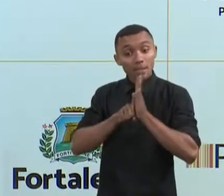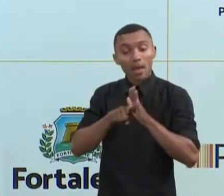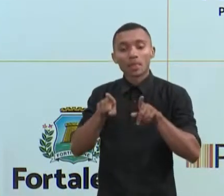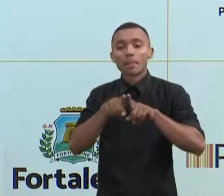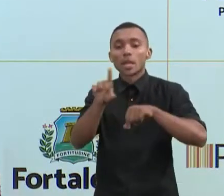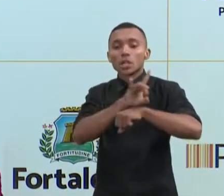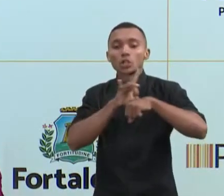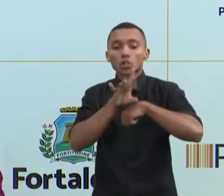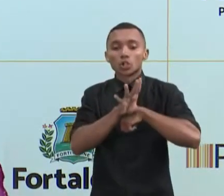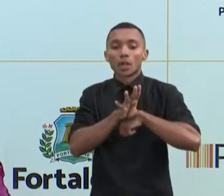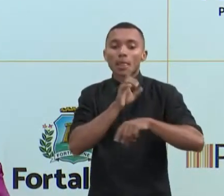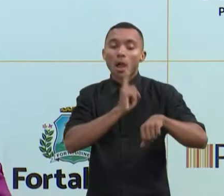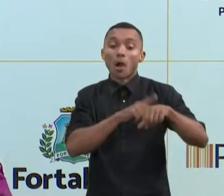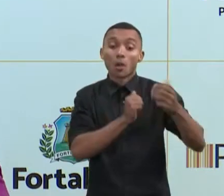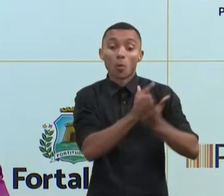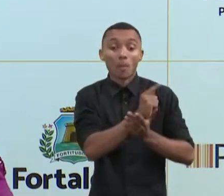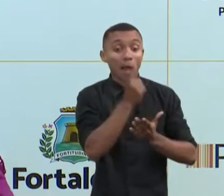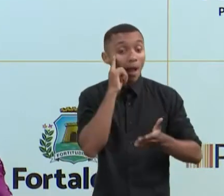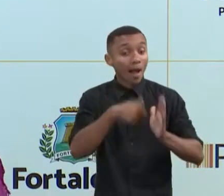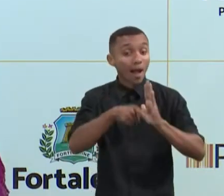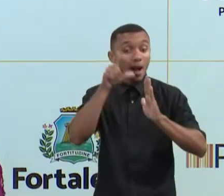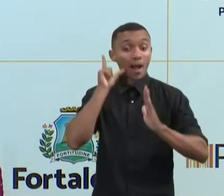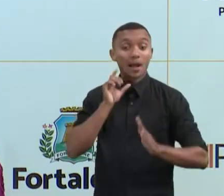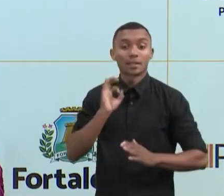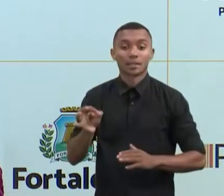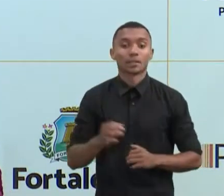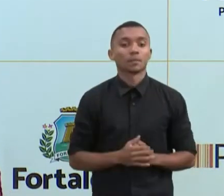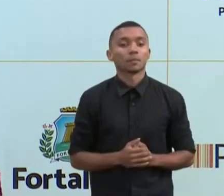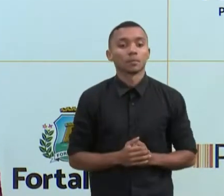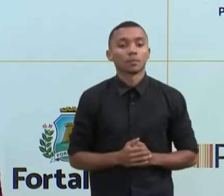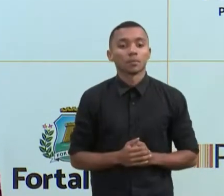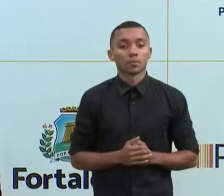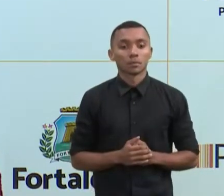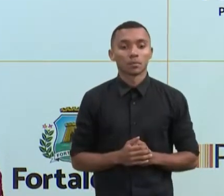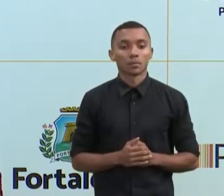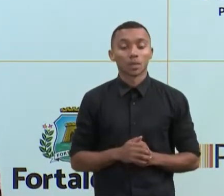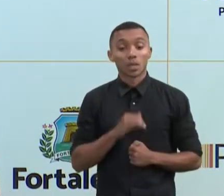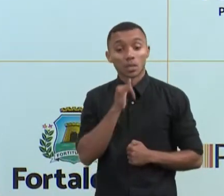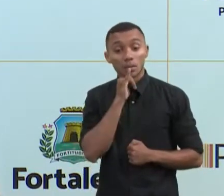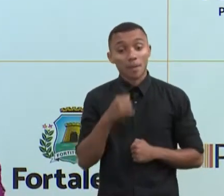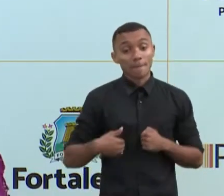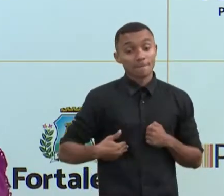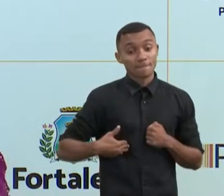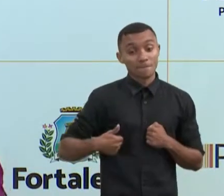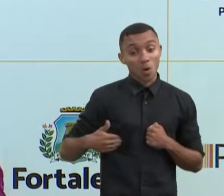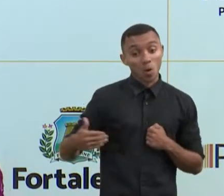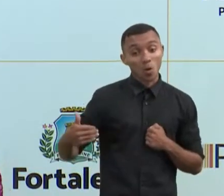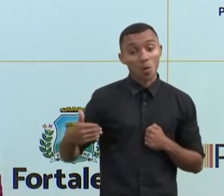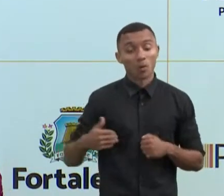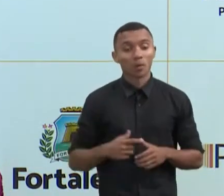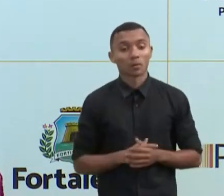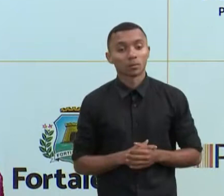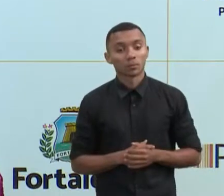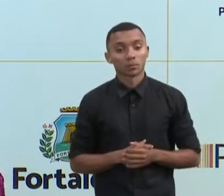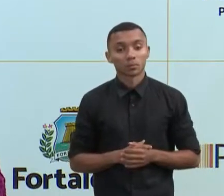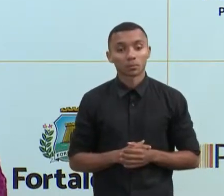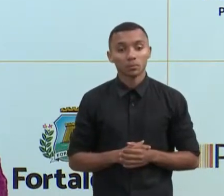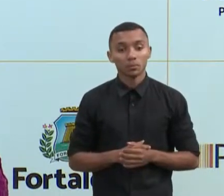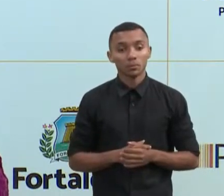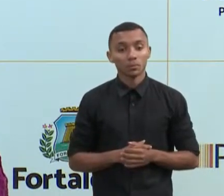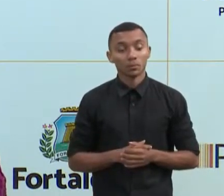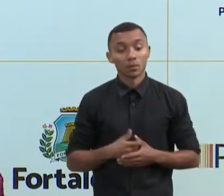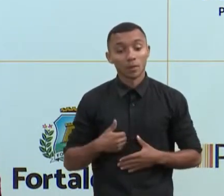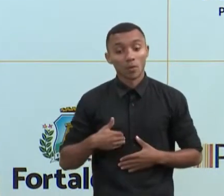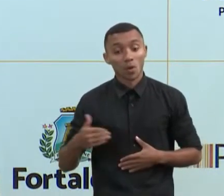algumas dicas na hora das compras dos supermercados, que é não ir com fome ao supermercado, evitar levar a criança, que